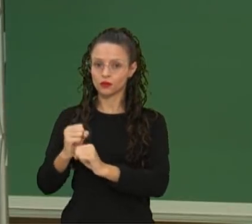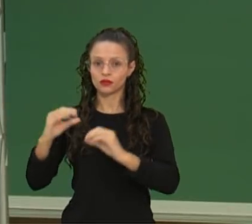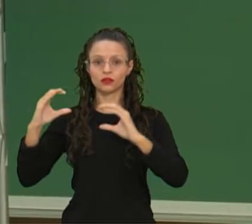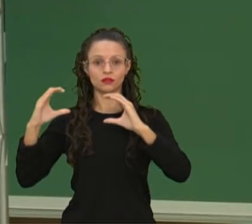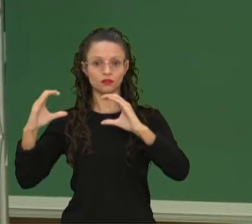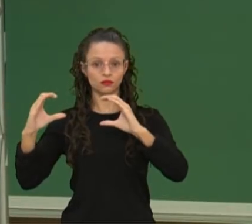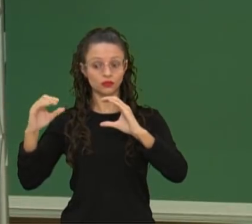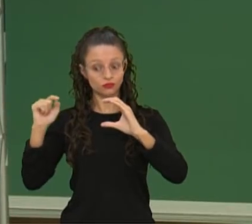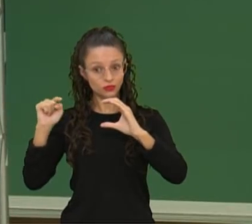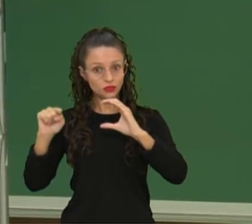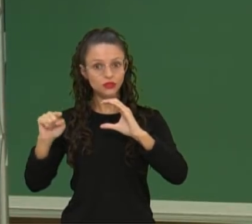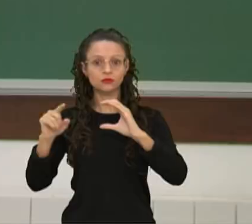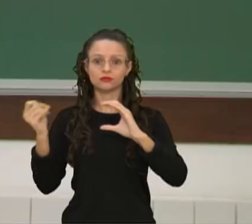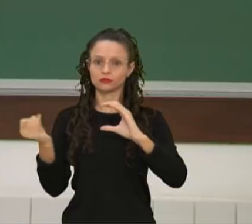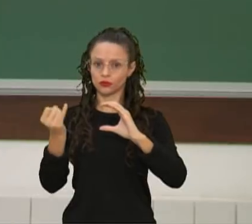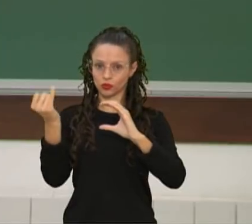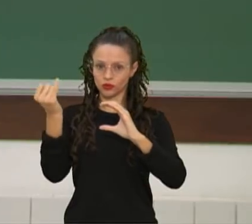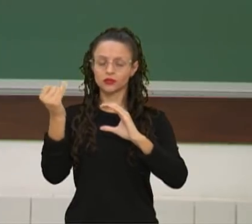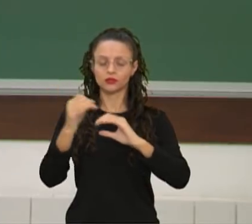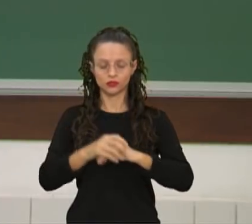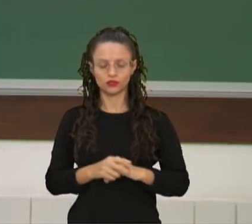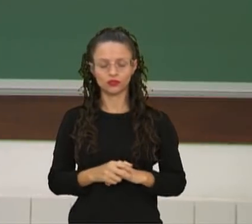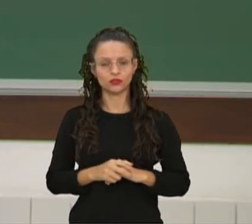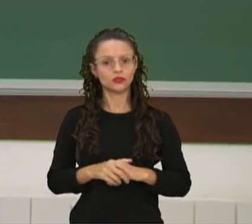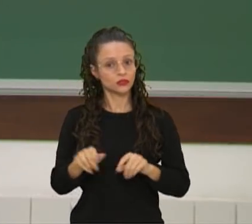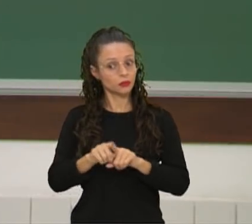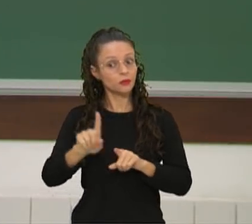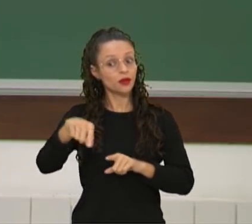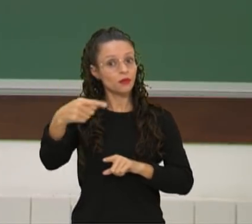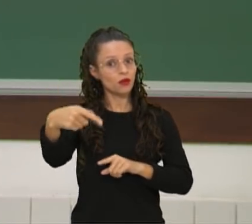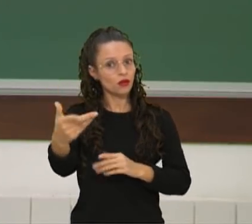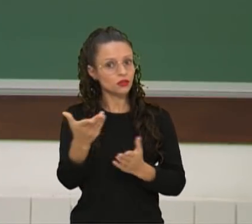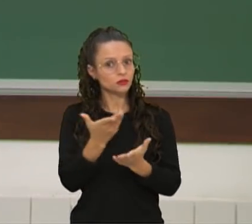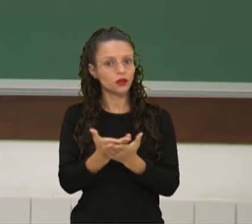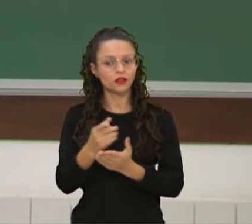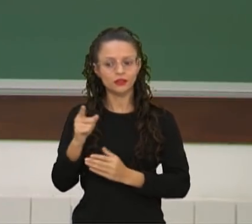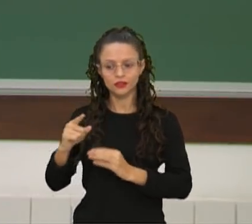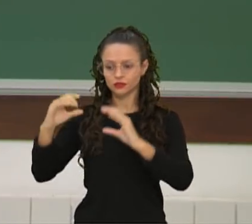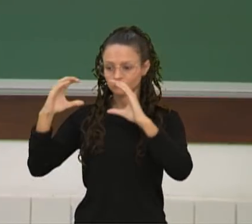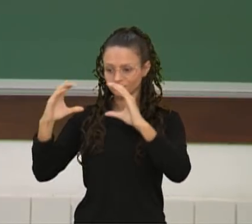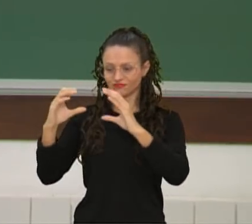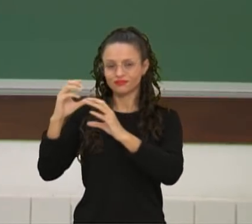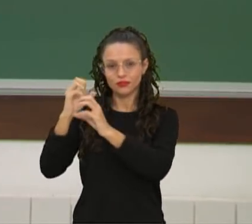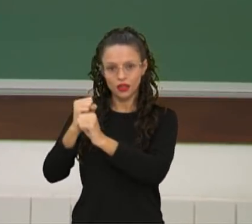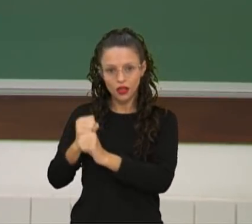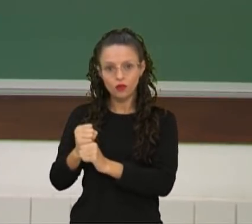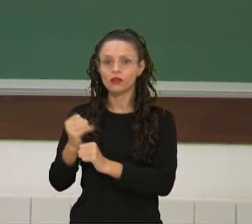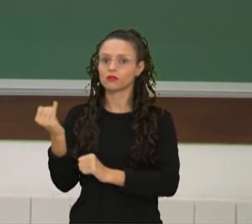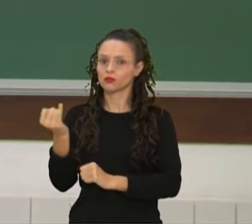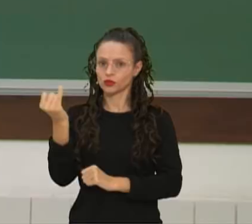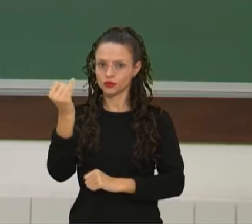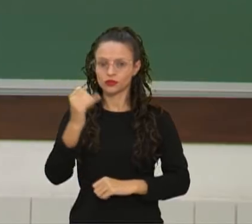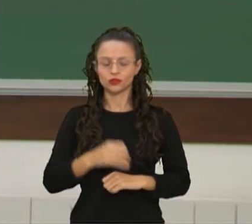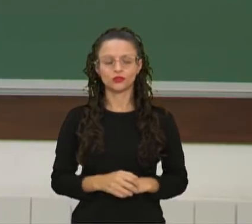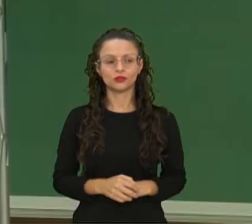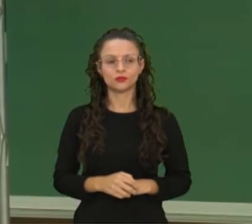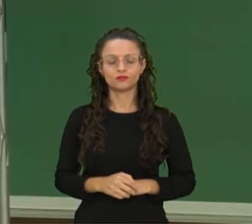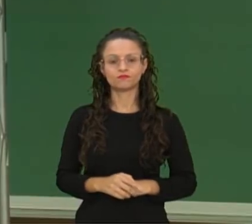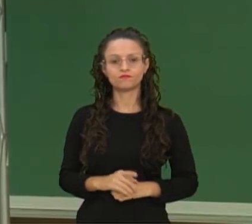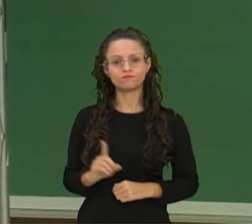muito importante para a gente, inclusive para as próximas aulas, beleza? Bom, como está aqui na parte de